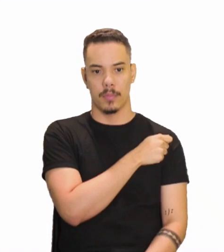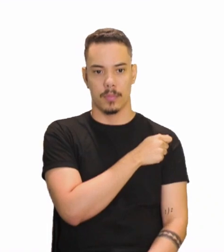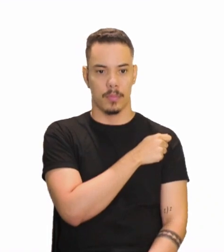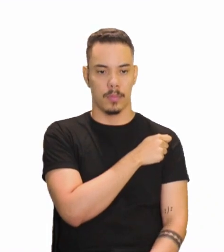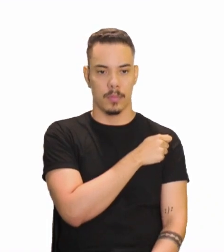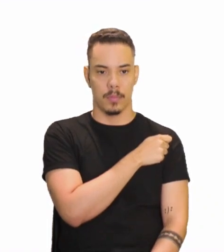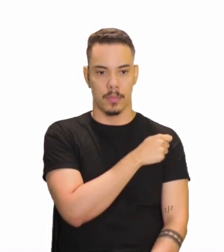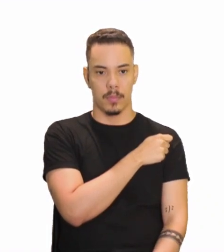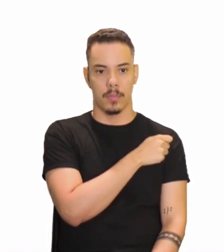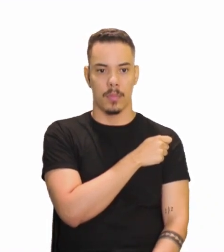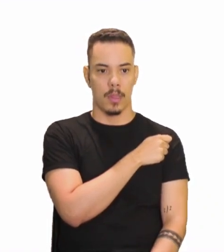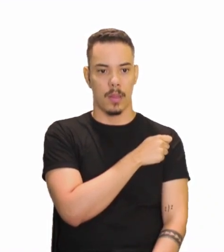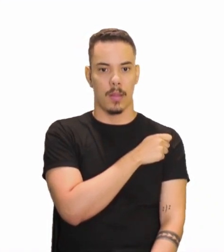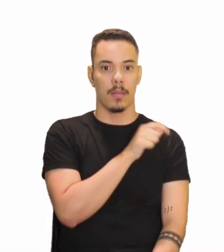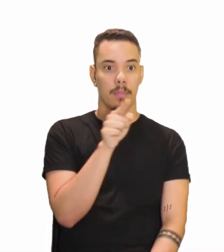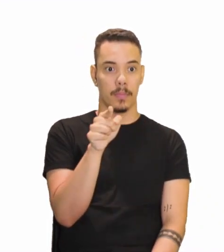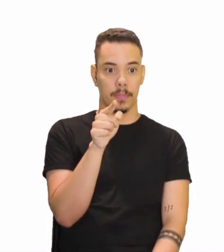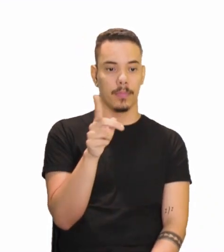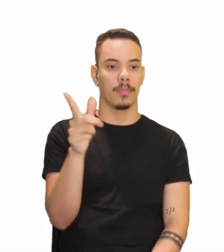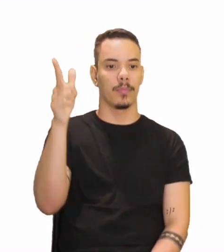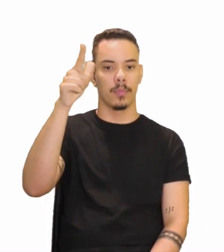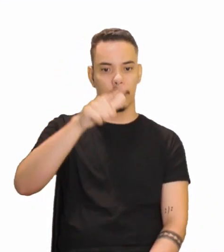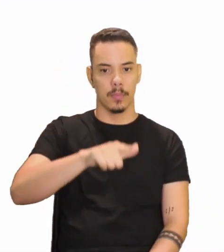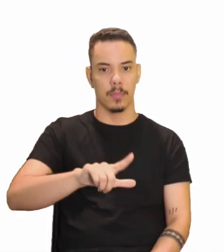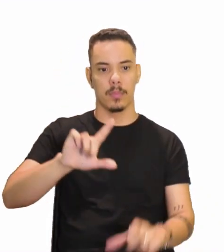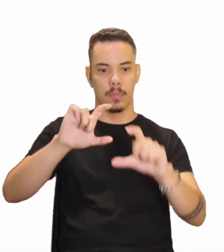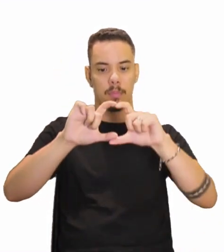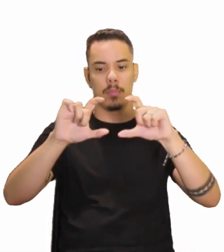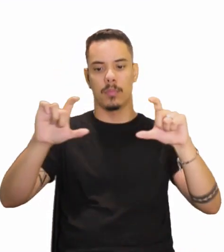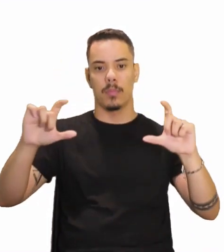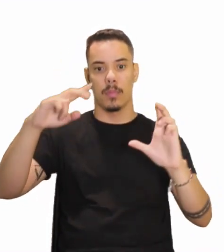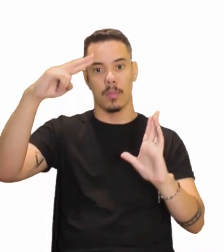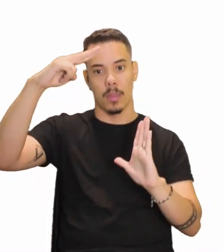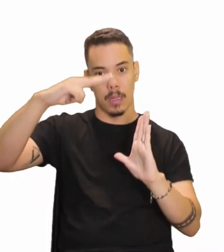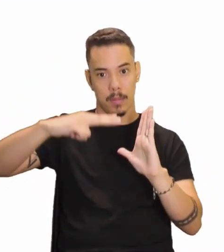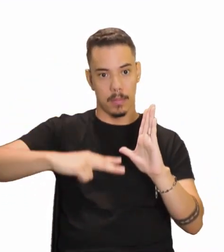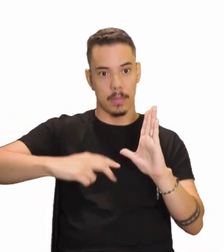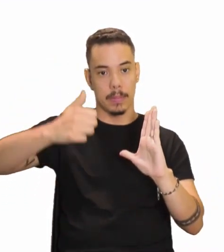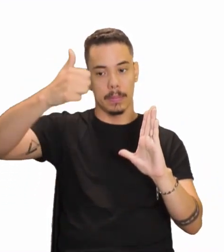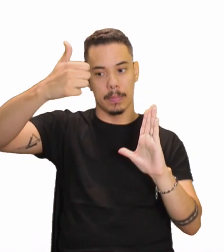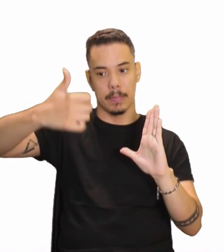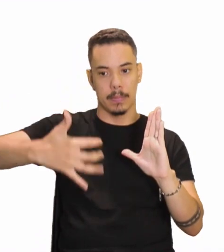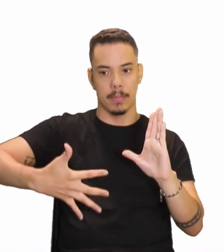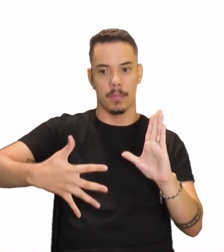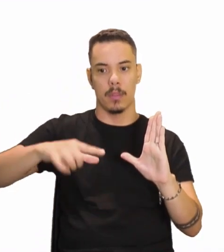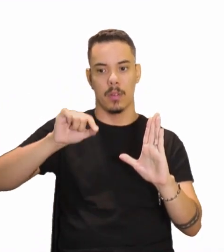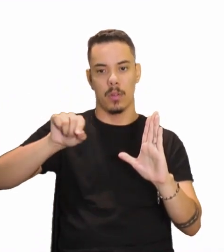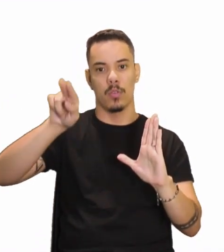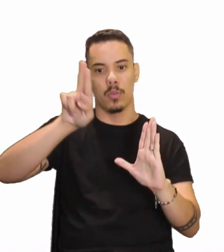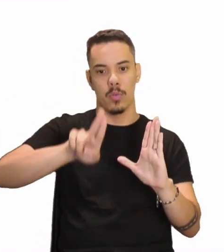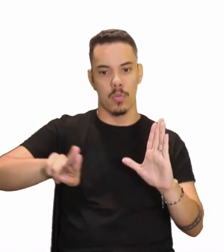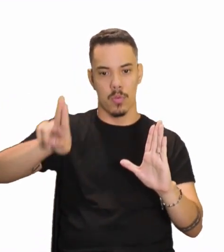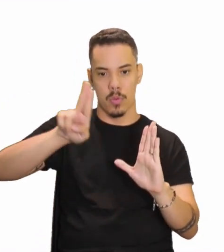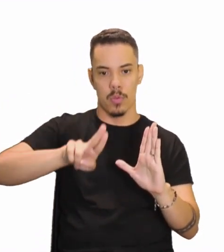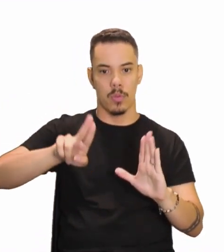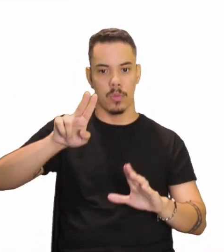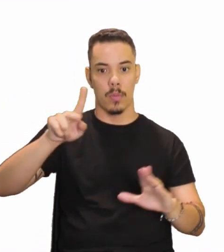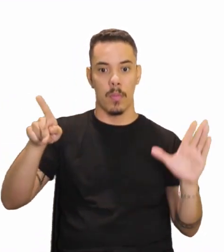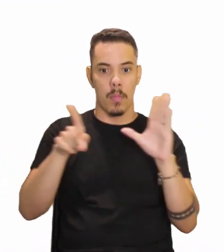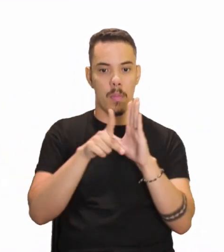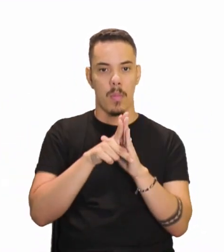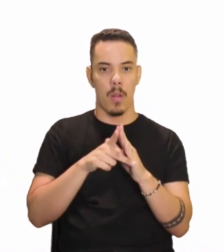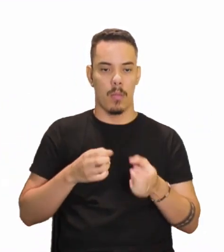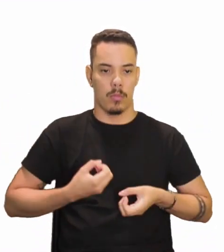e você volta ao comando da questão no que diz respeita o uso de recursos expressivos